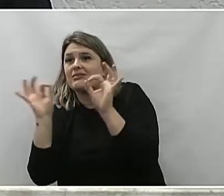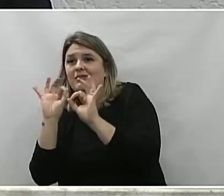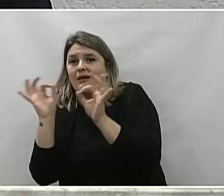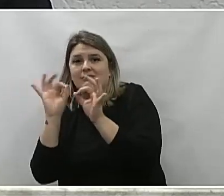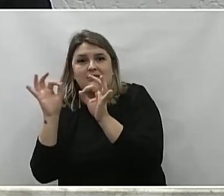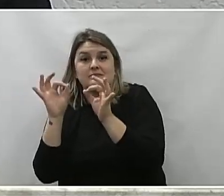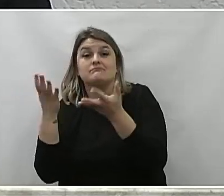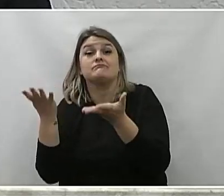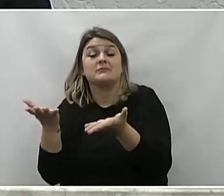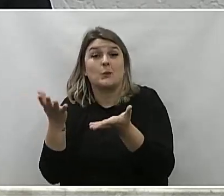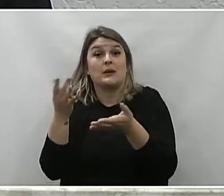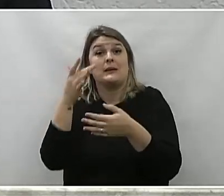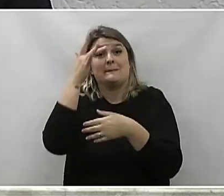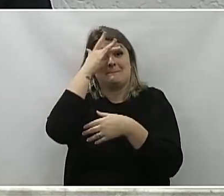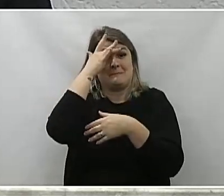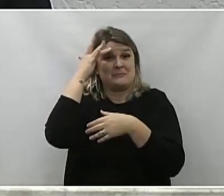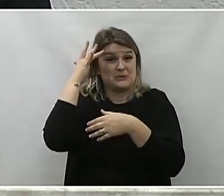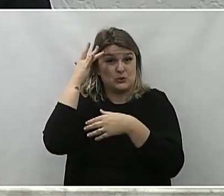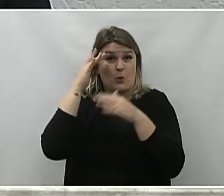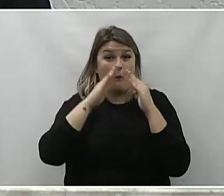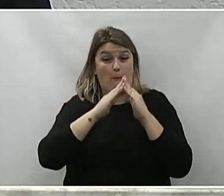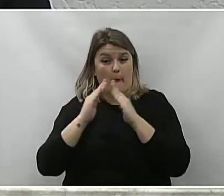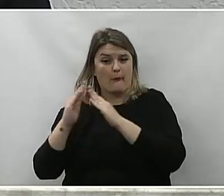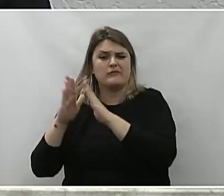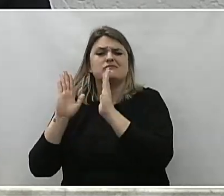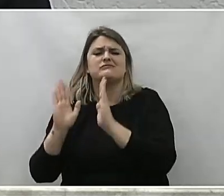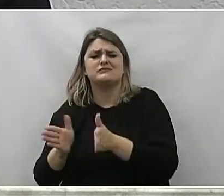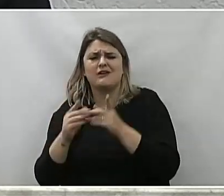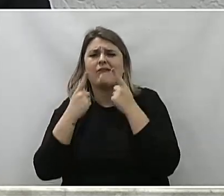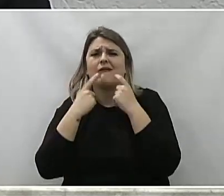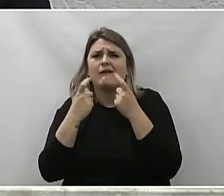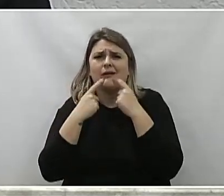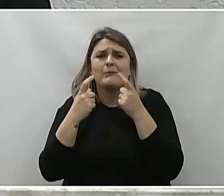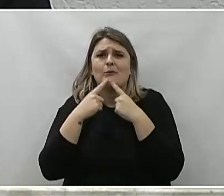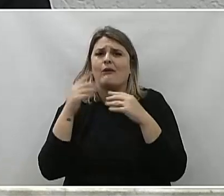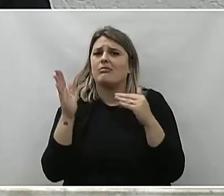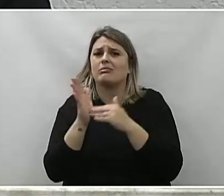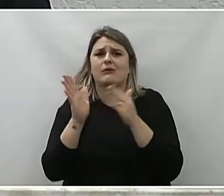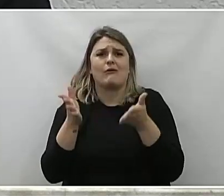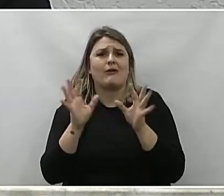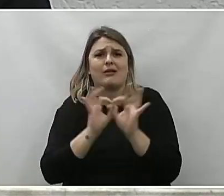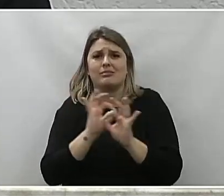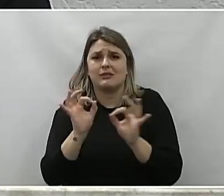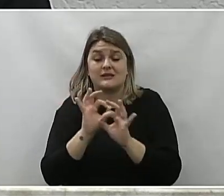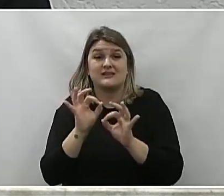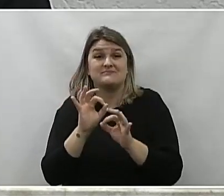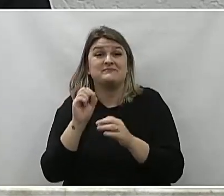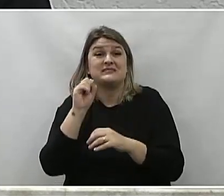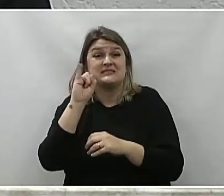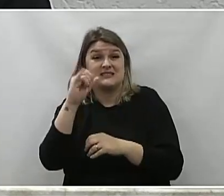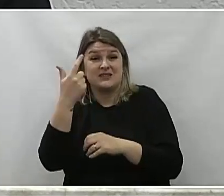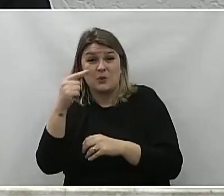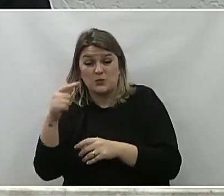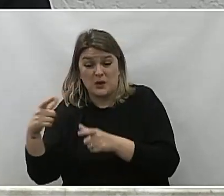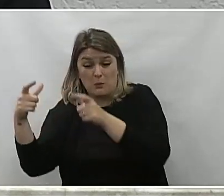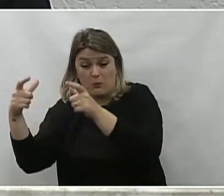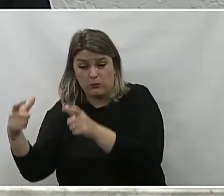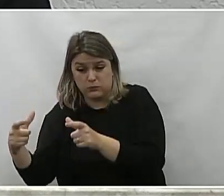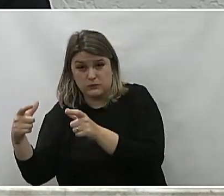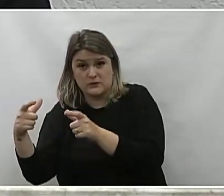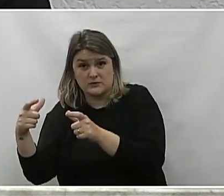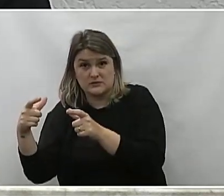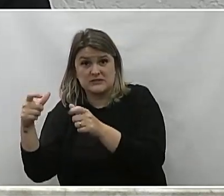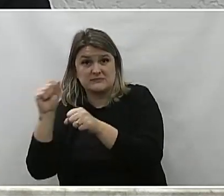a comunidade já realizou o pedido diversas vezes porém sem sucesso caso não exista mas abrigo disponível poderia